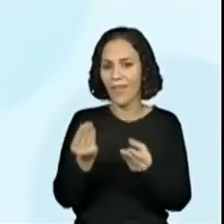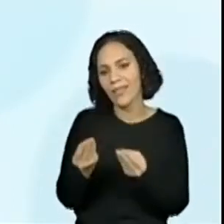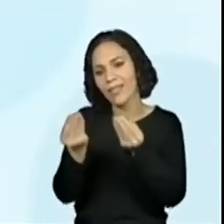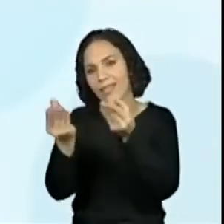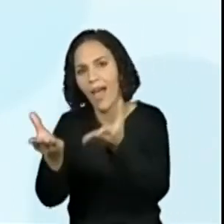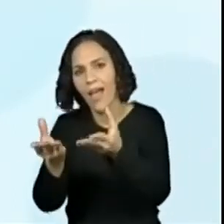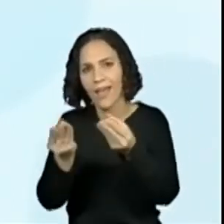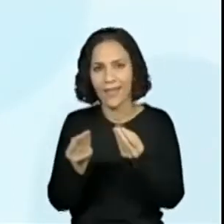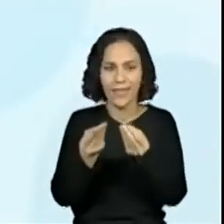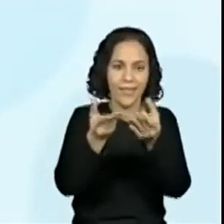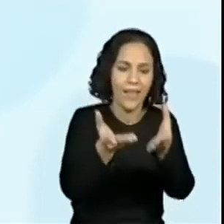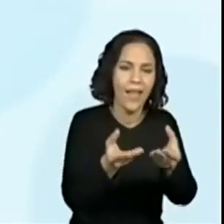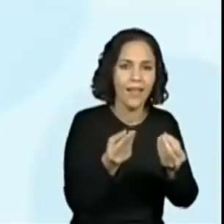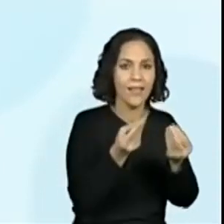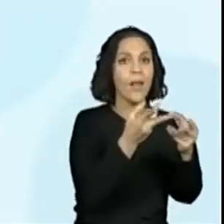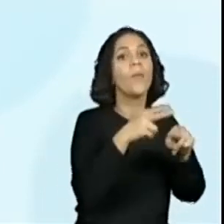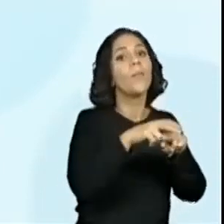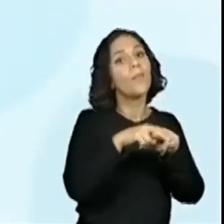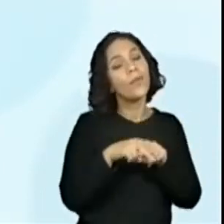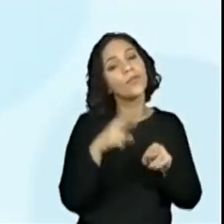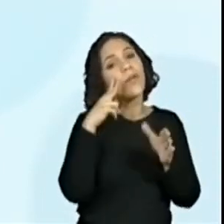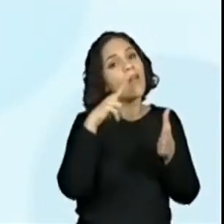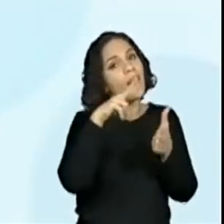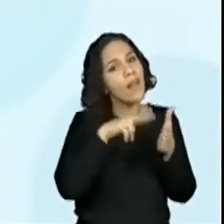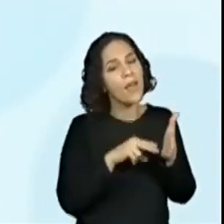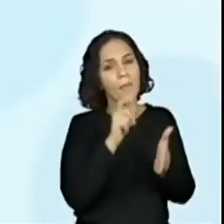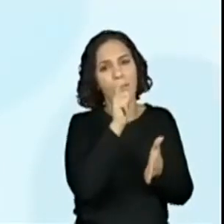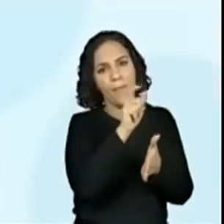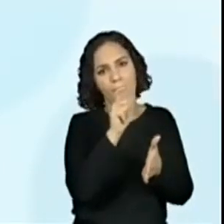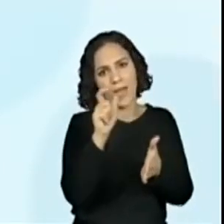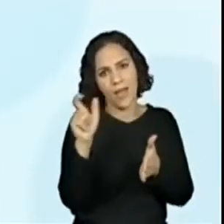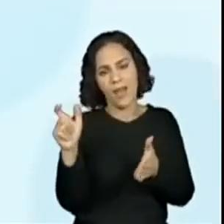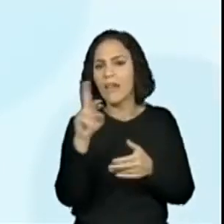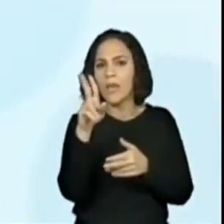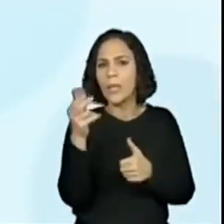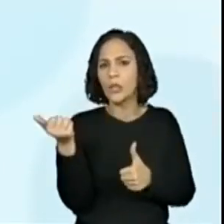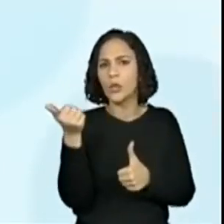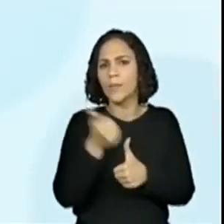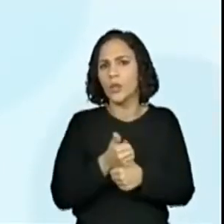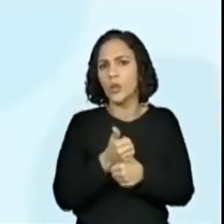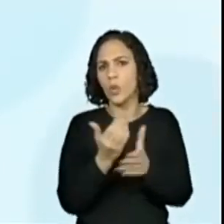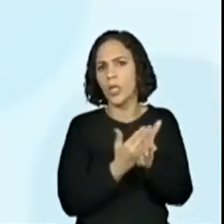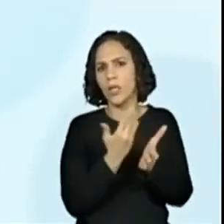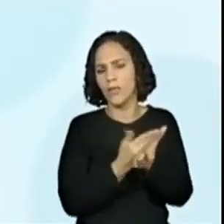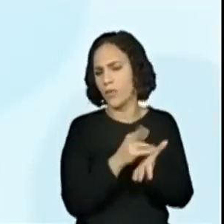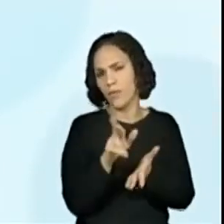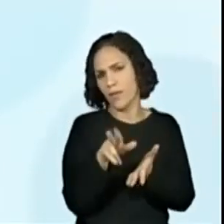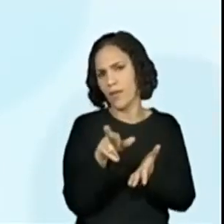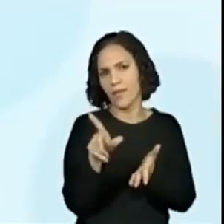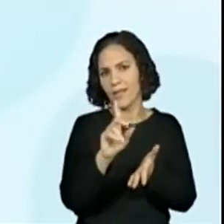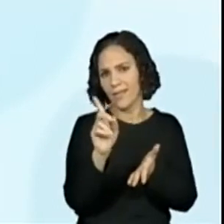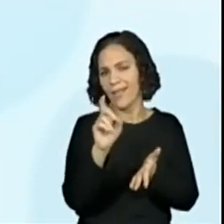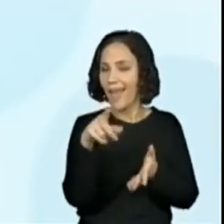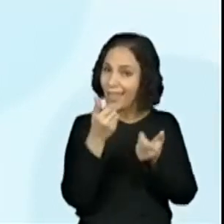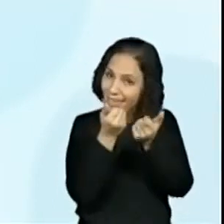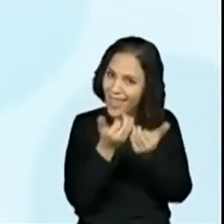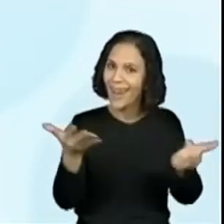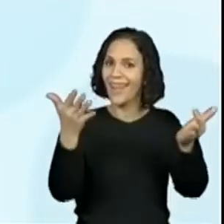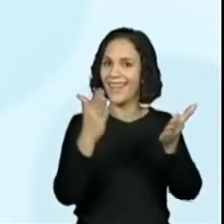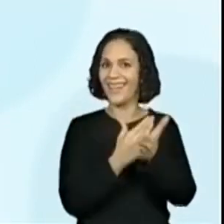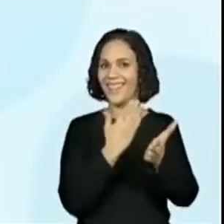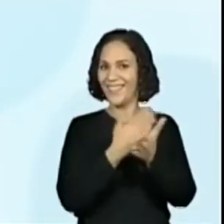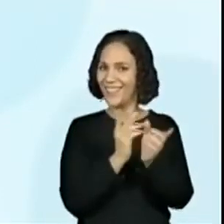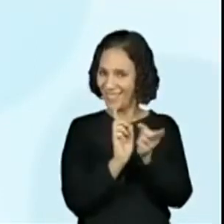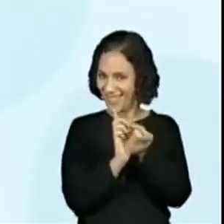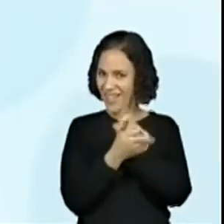livros é legal a gente ir lendo e destacando aí o que o que né a reportagem nos traz a notícia nos traz sim agora